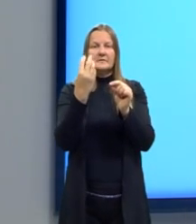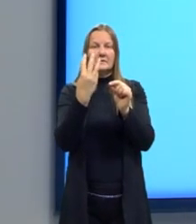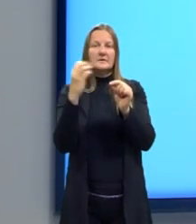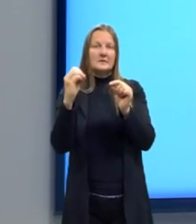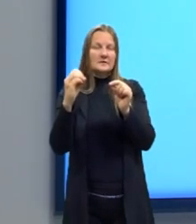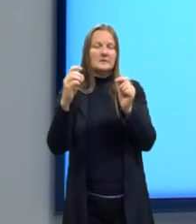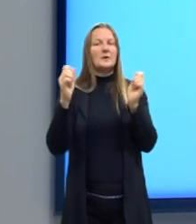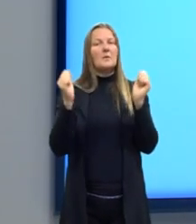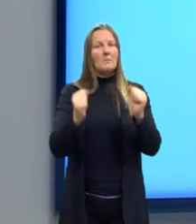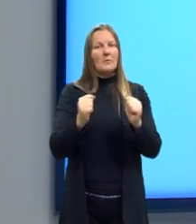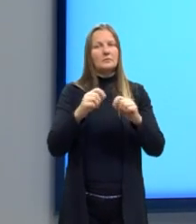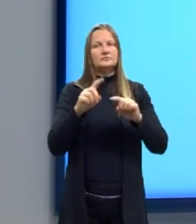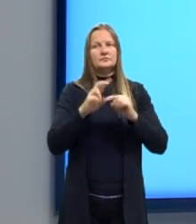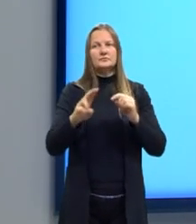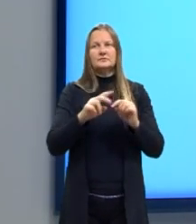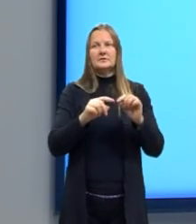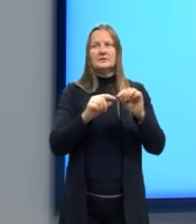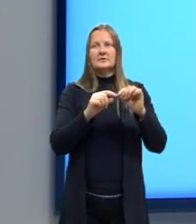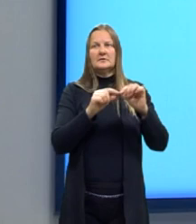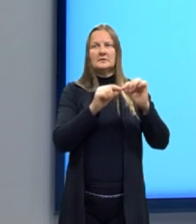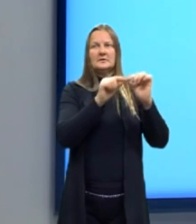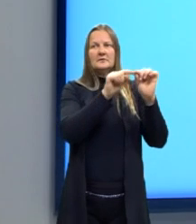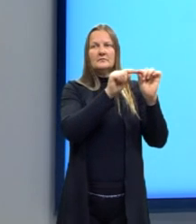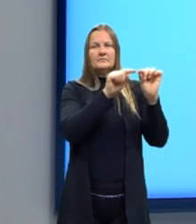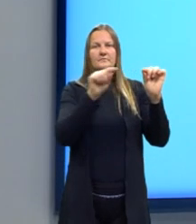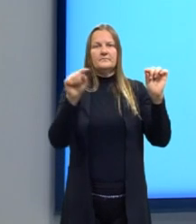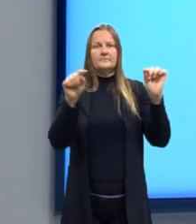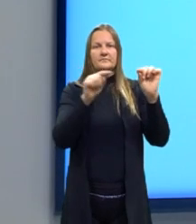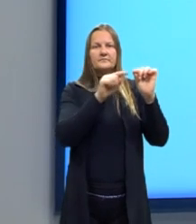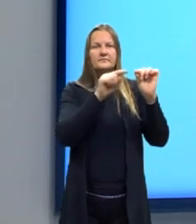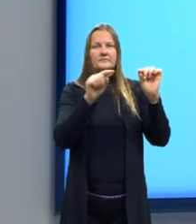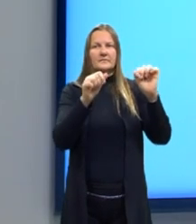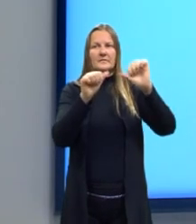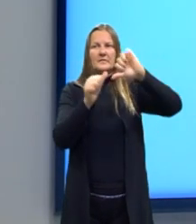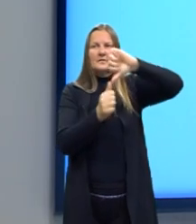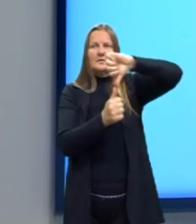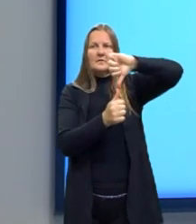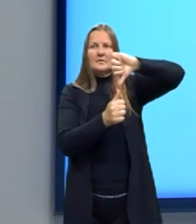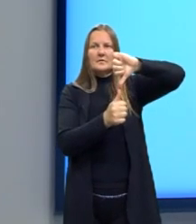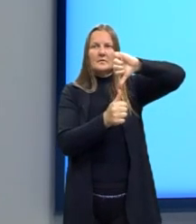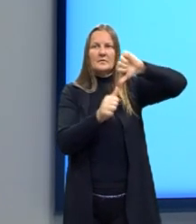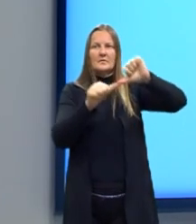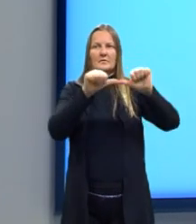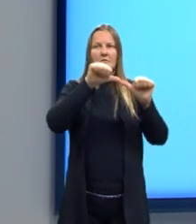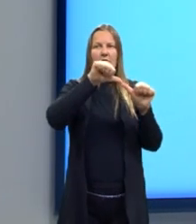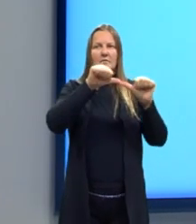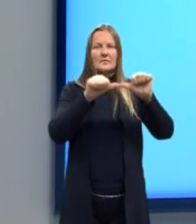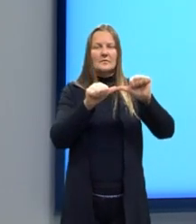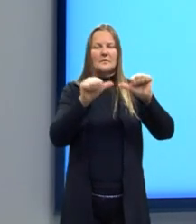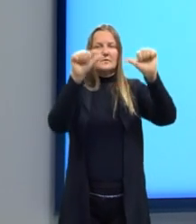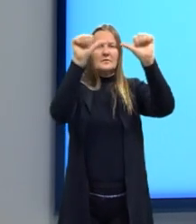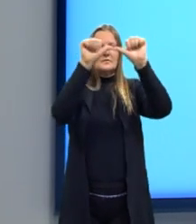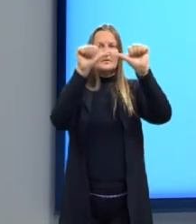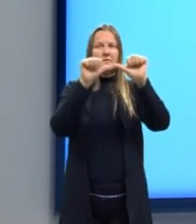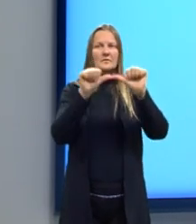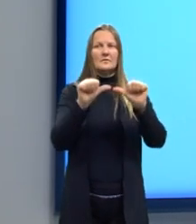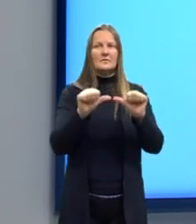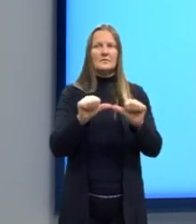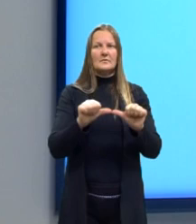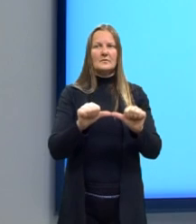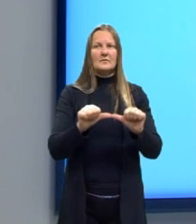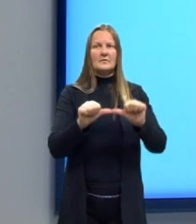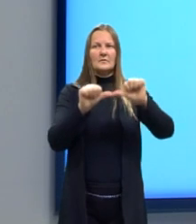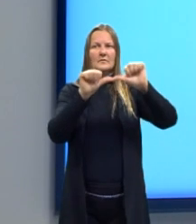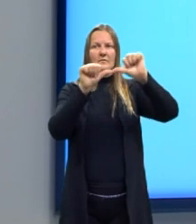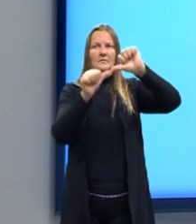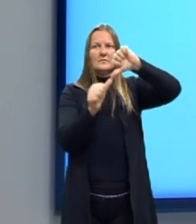utilizar o seno de 150 graus então ângulos simétricos porque possui